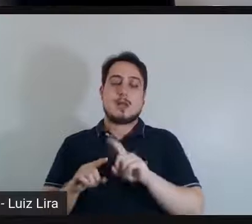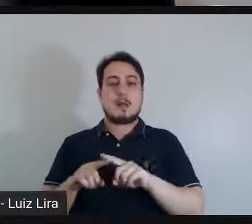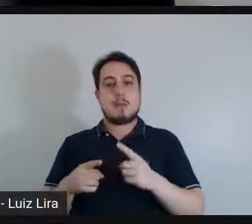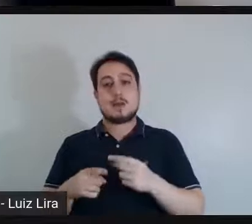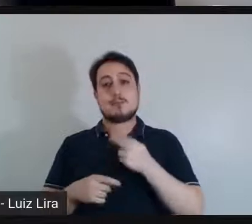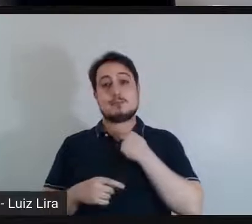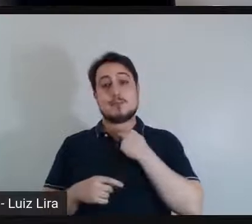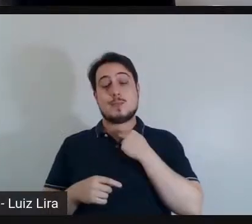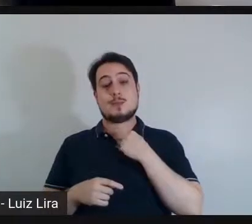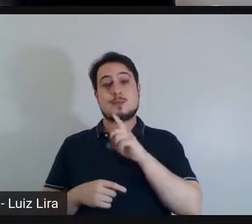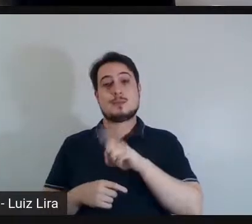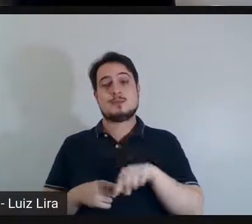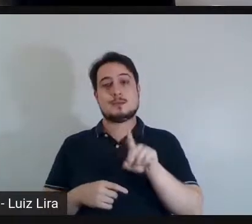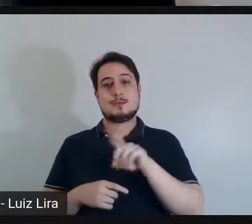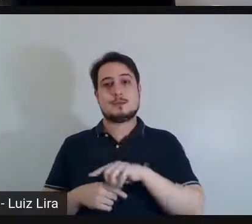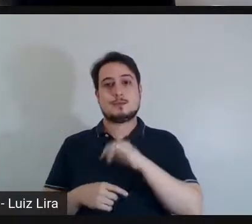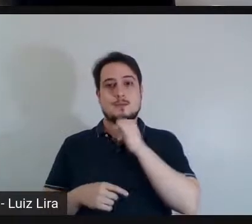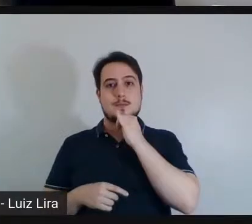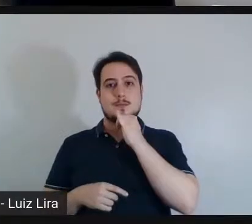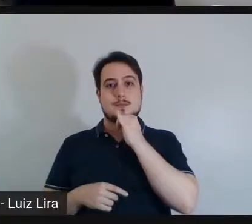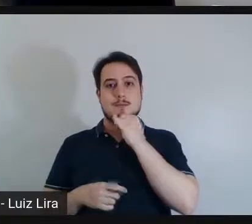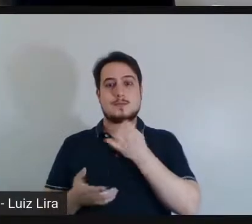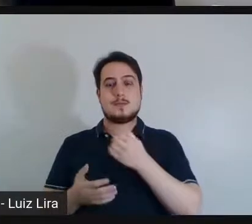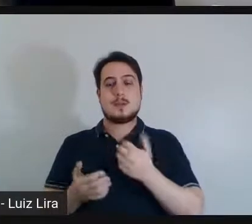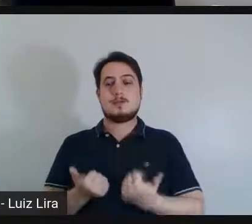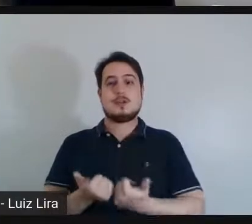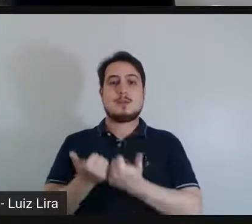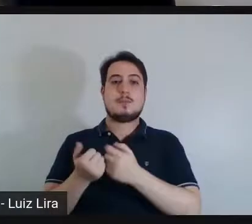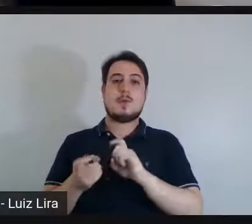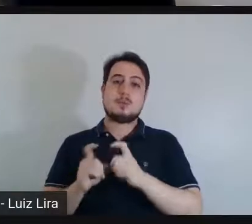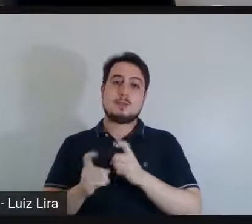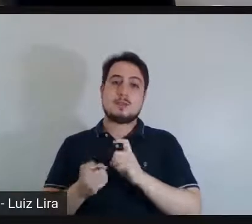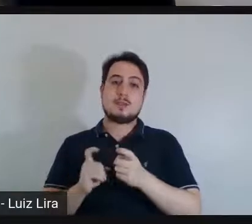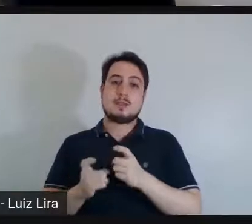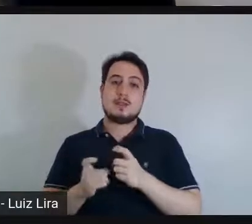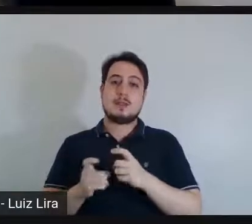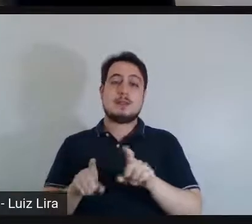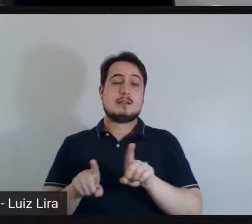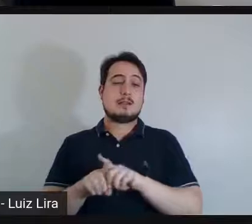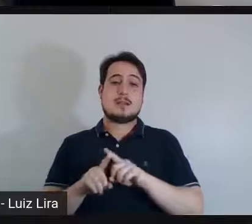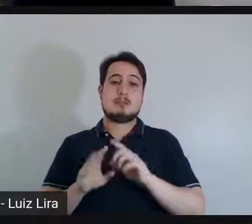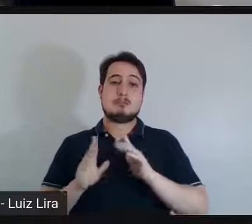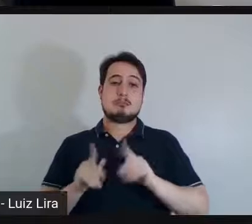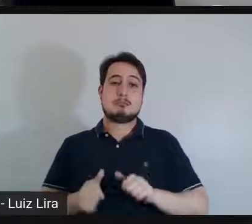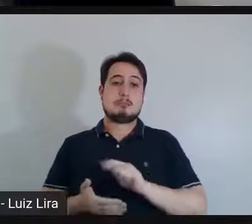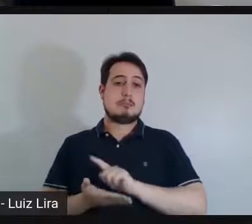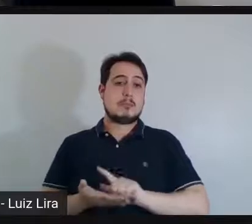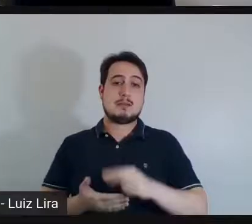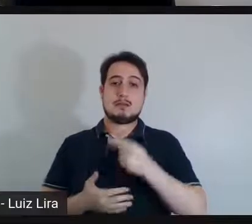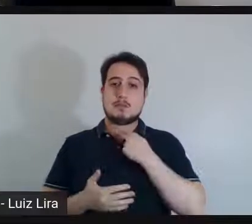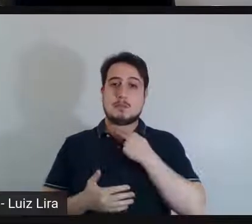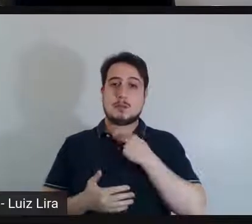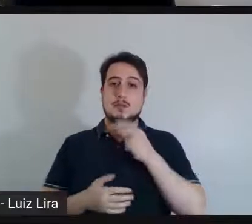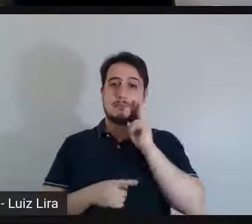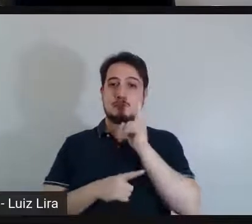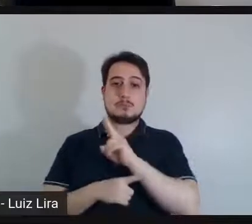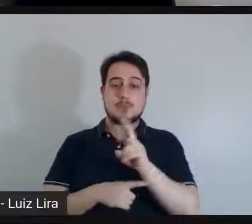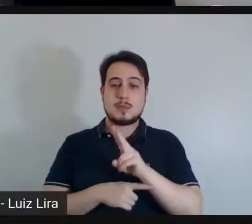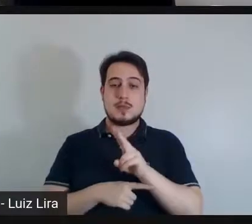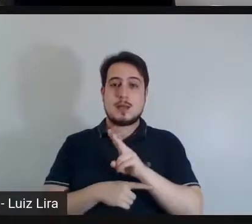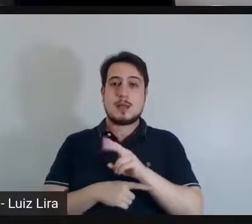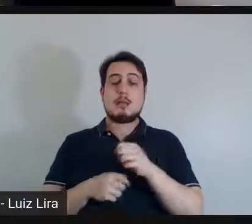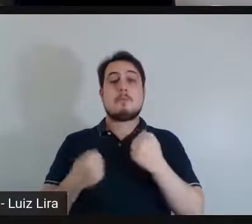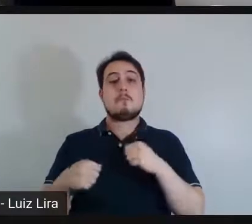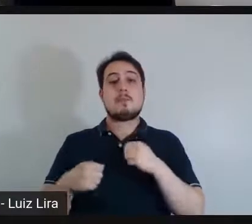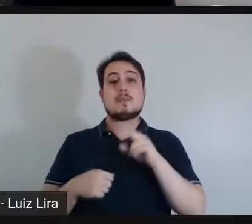posso suspender de apoio administrativo, não posso suspender o de limpeza, nem o de vigilância. O que eu faço com esse contrato? Eu tenho que ver